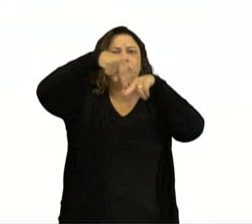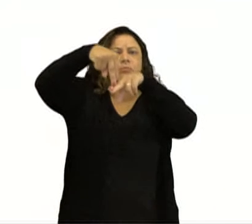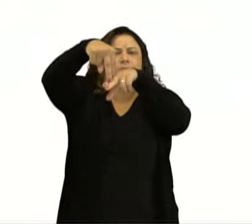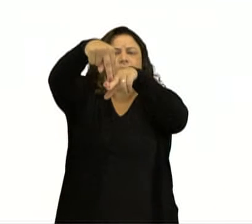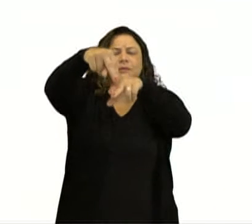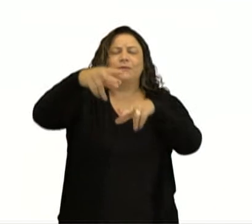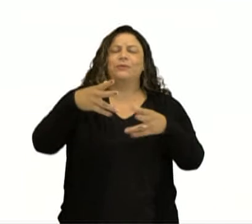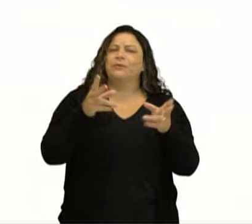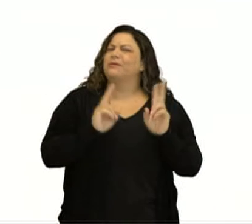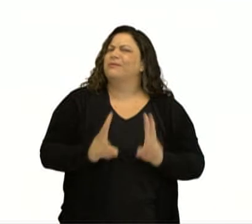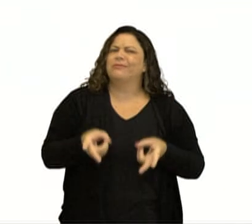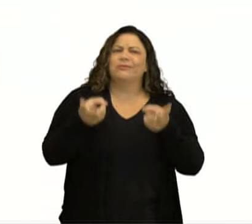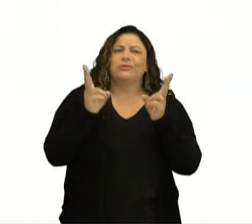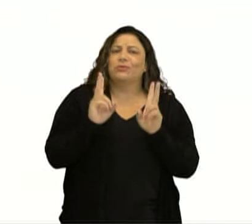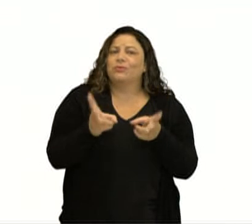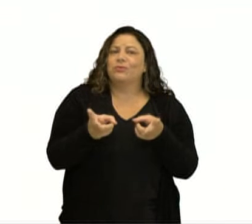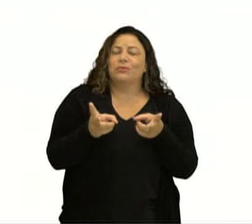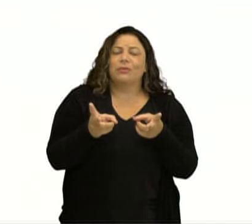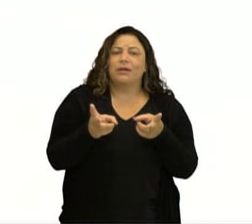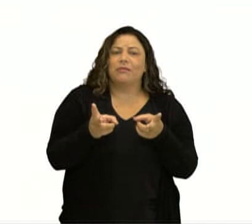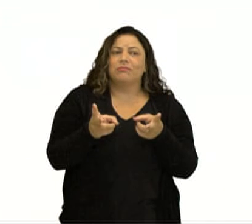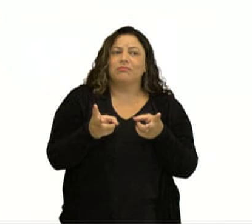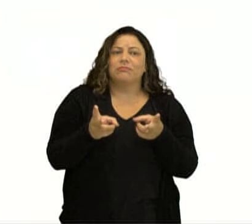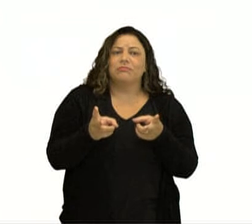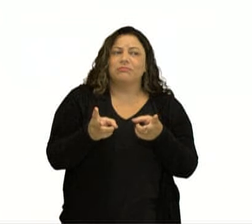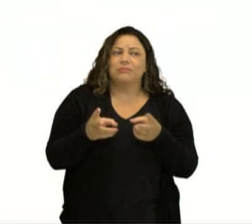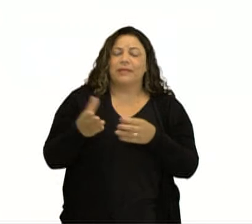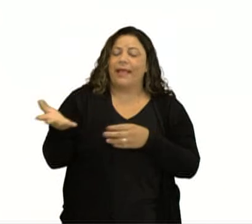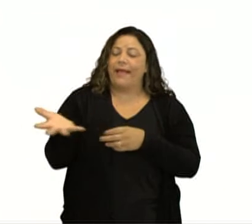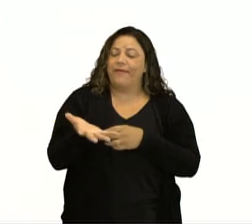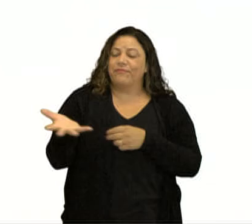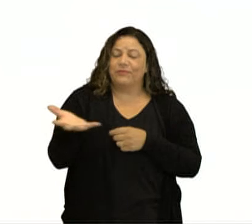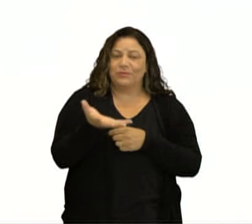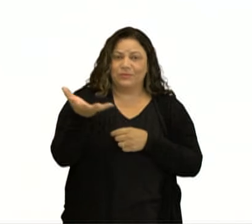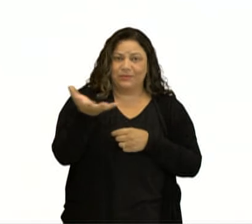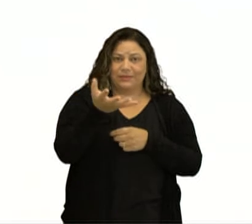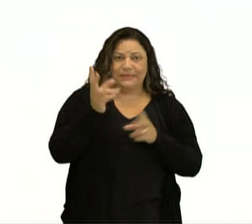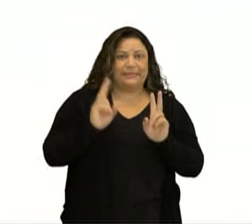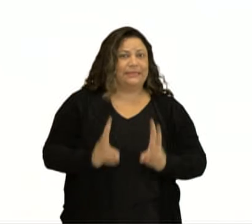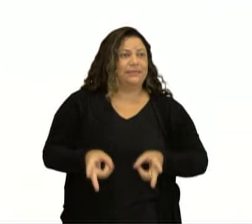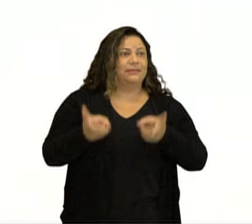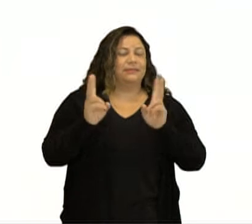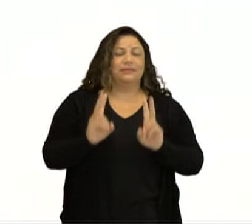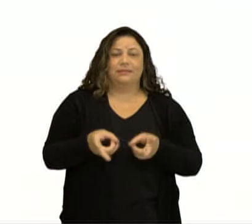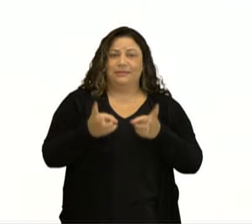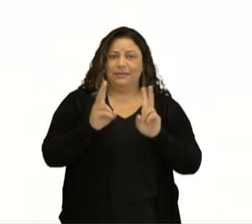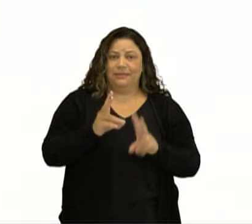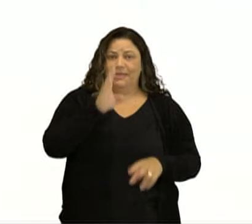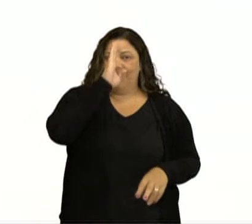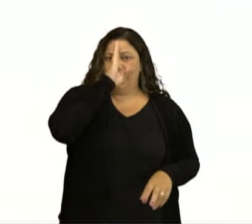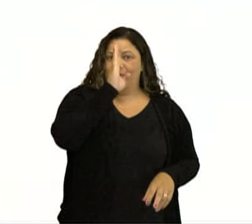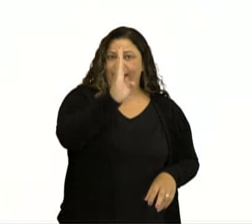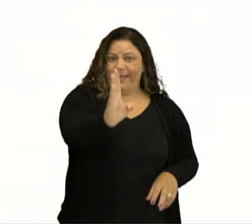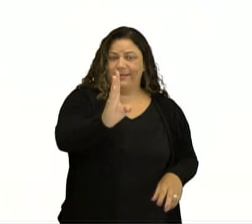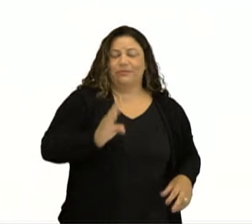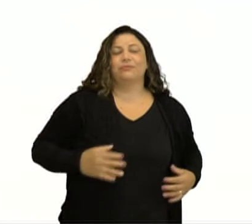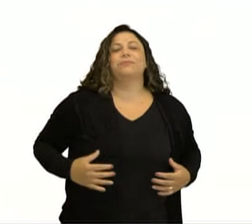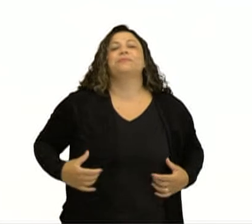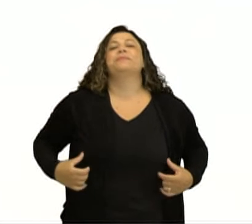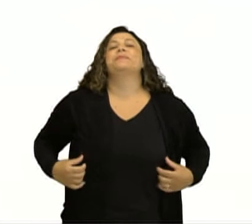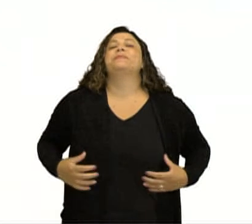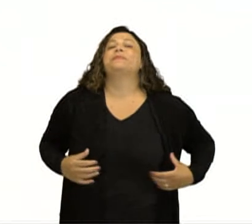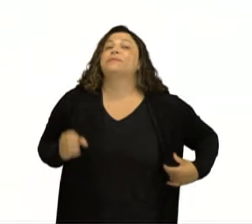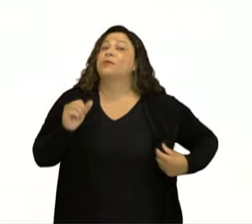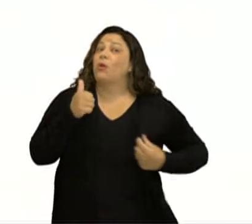dizer que ele continua com uma velocidade constante e uma trajetória reta. Ok?